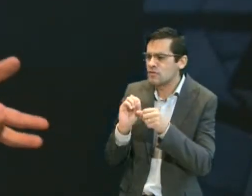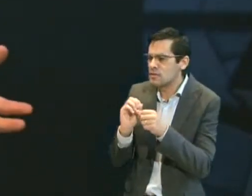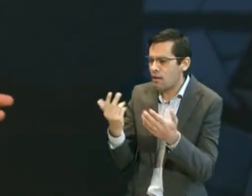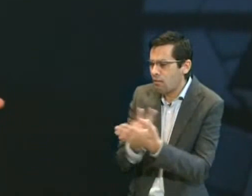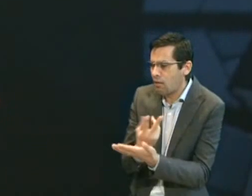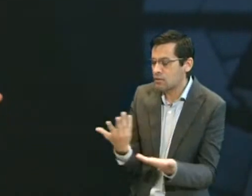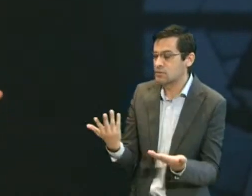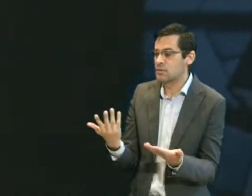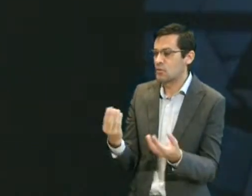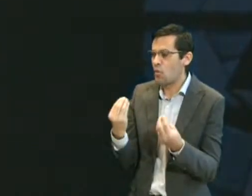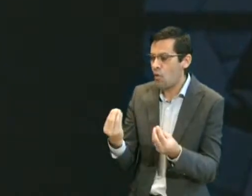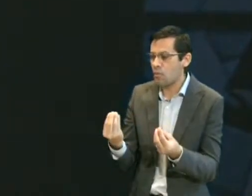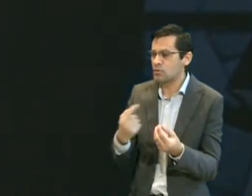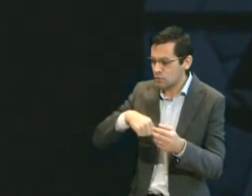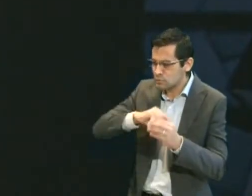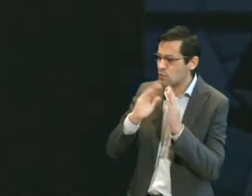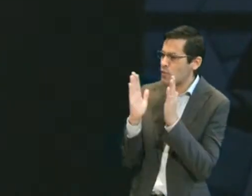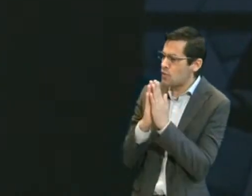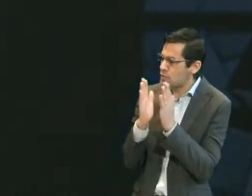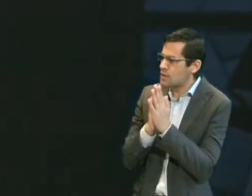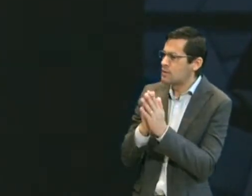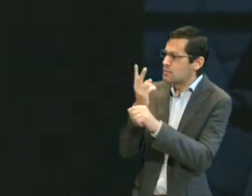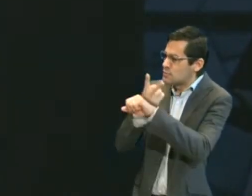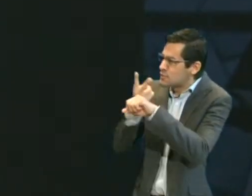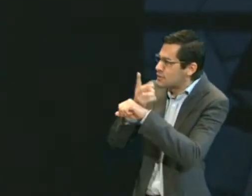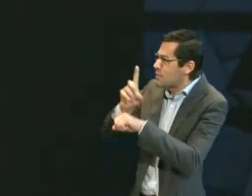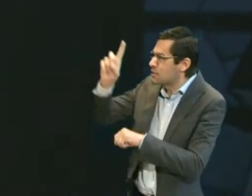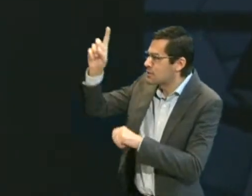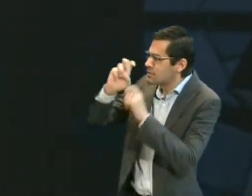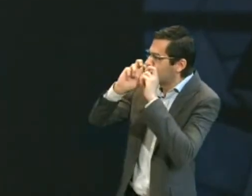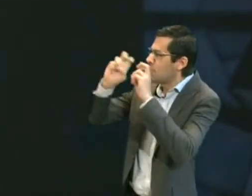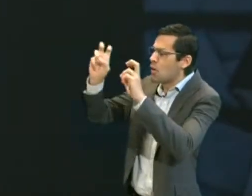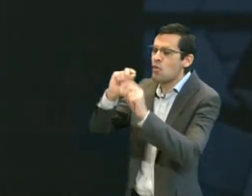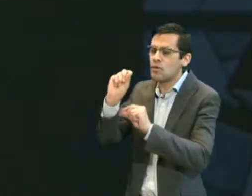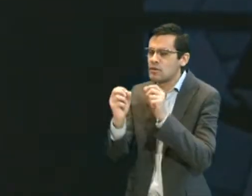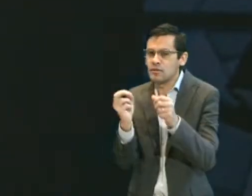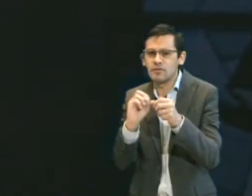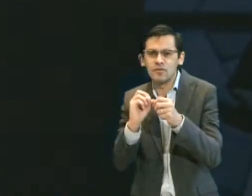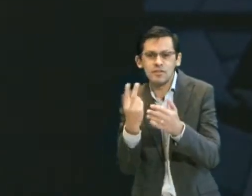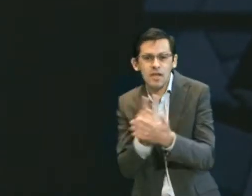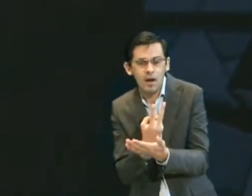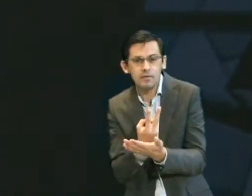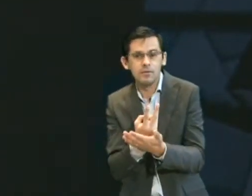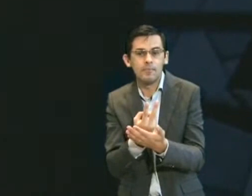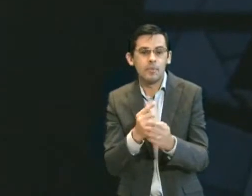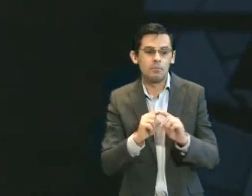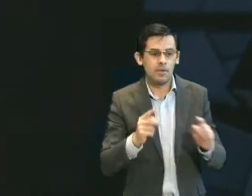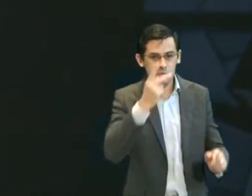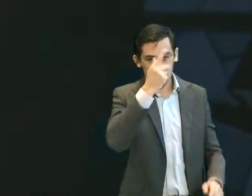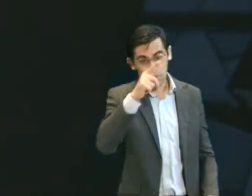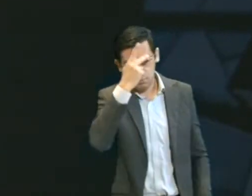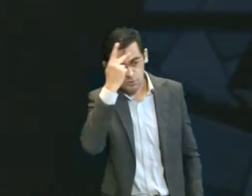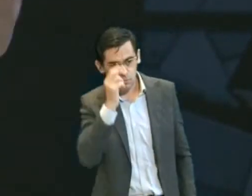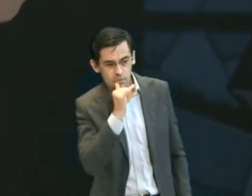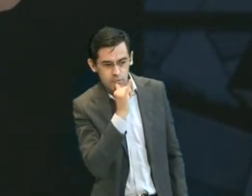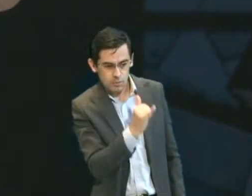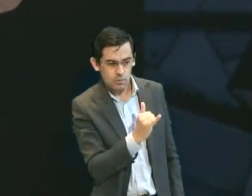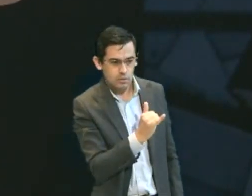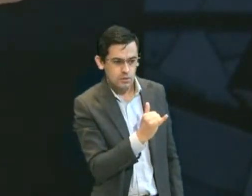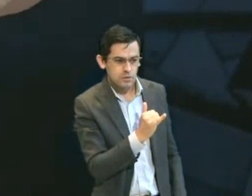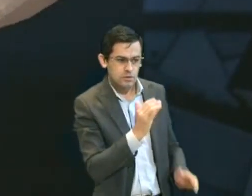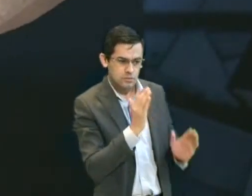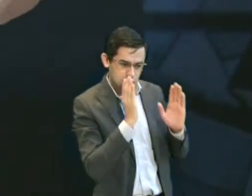errado? A gente orou, a gente buscou, a gente clamou, o que a gente fez de errado? E aí alguém disse: mas já